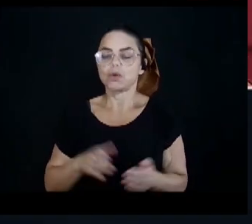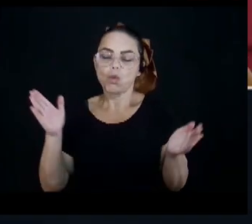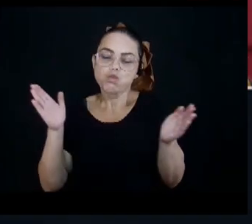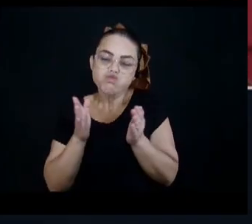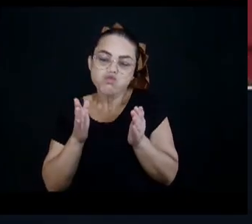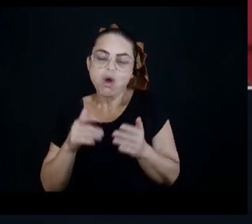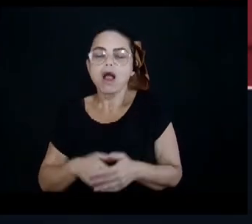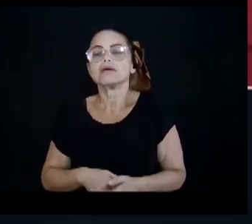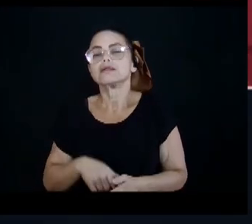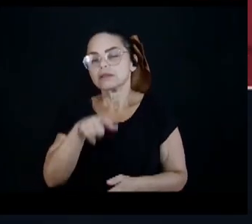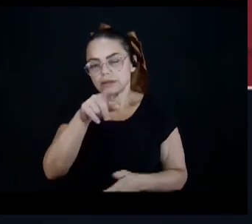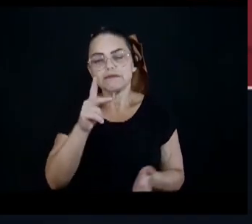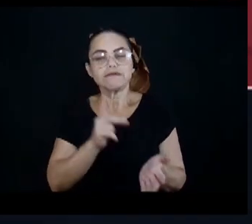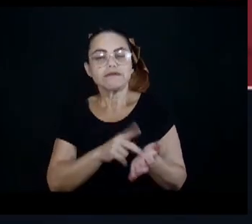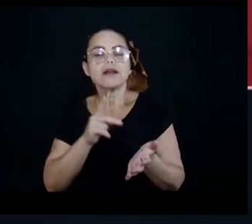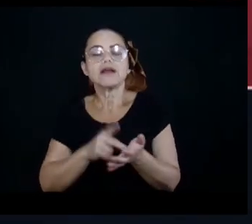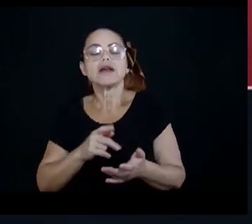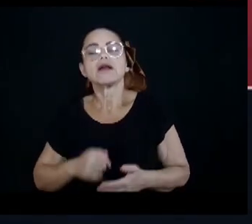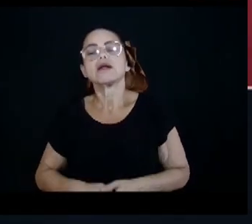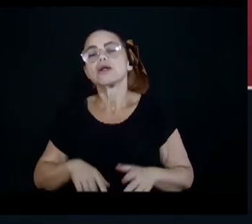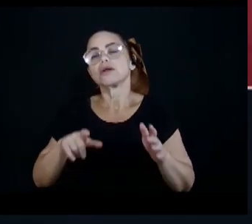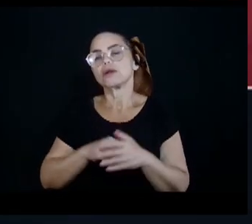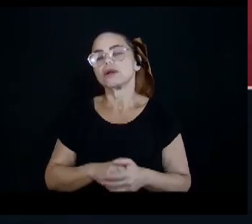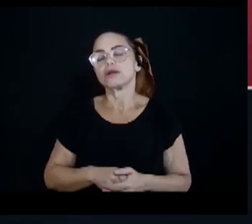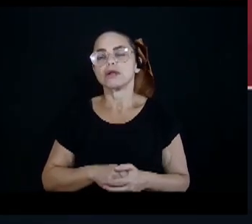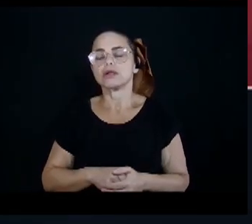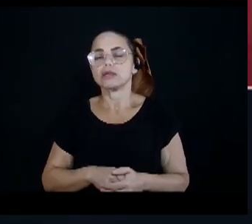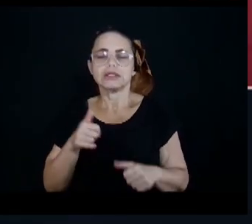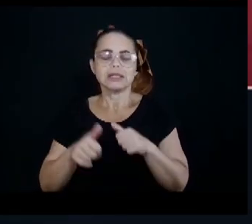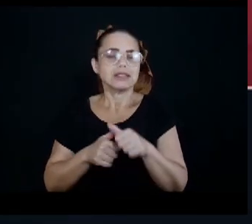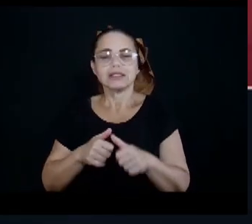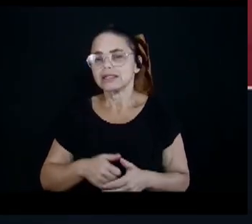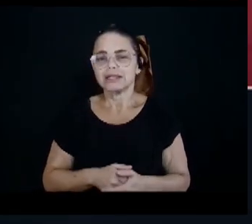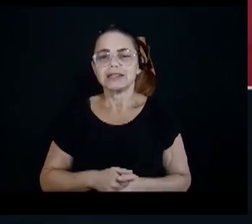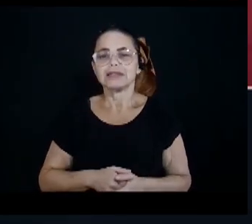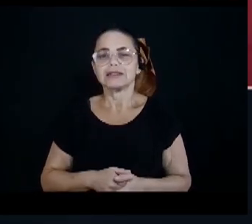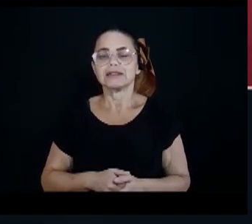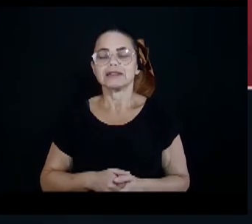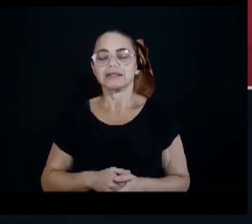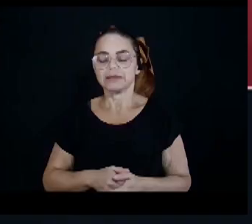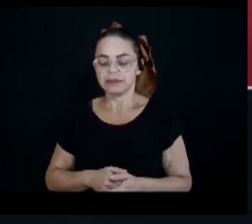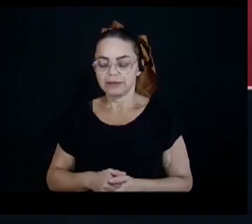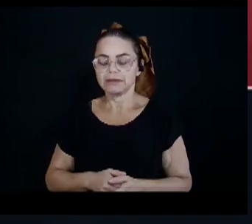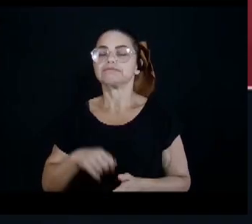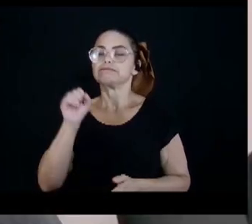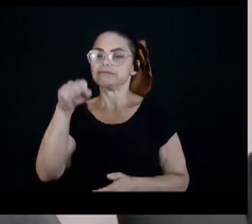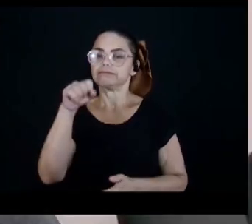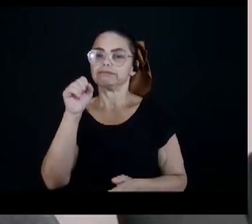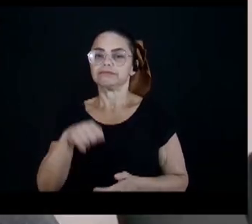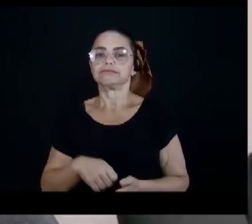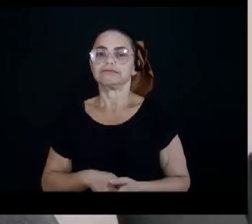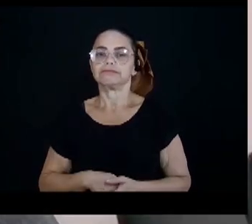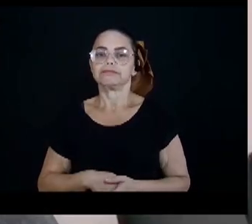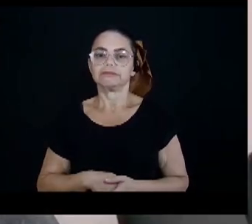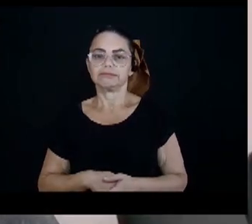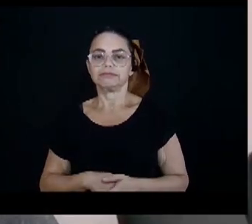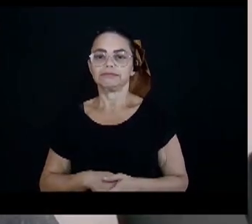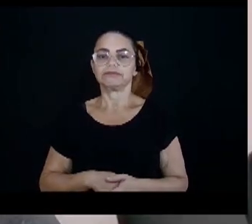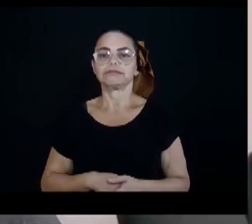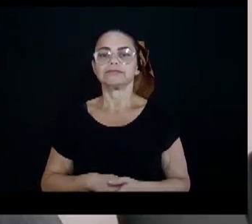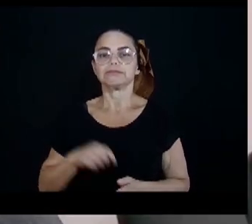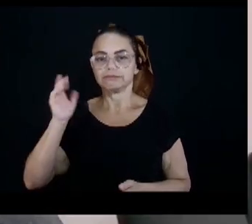Aldo? Isso pode gerar distorções aí na oferta? E já está acontecendo, tá,